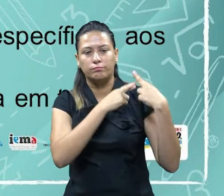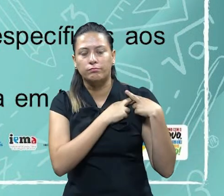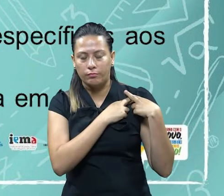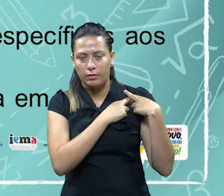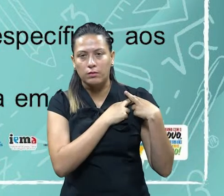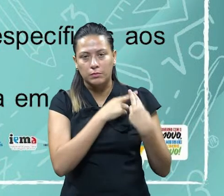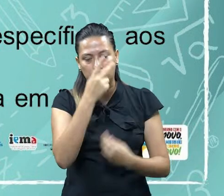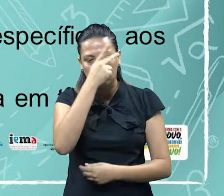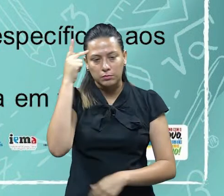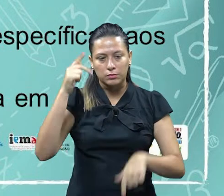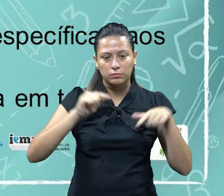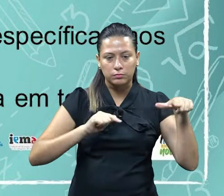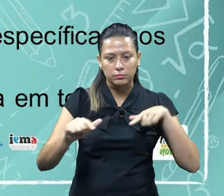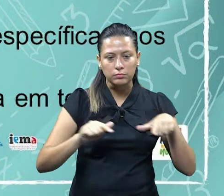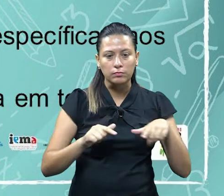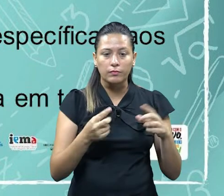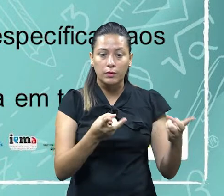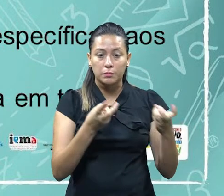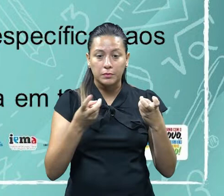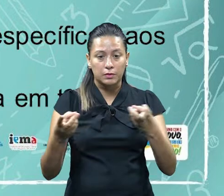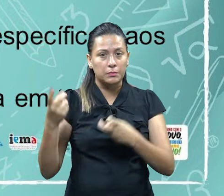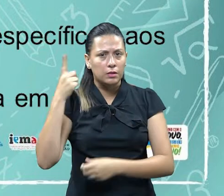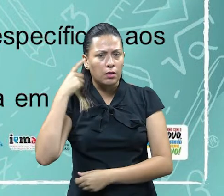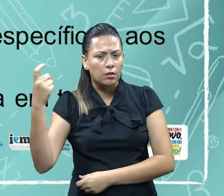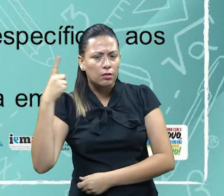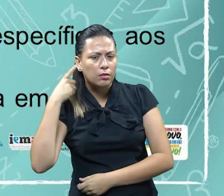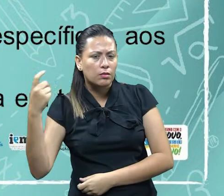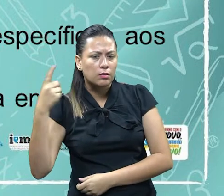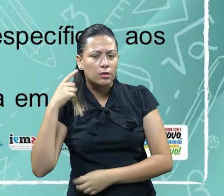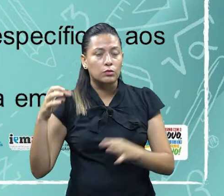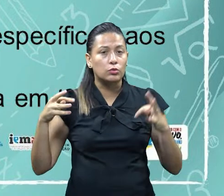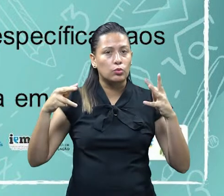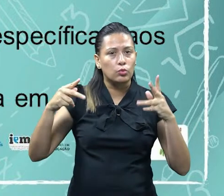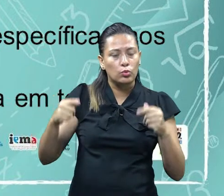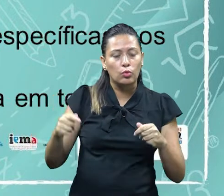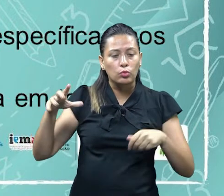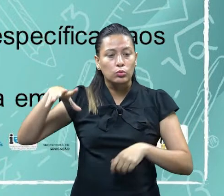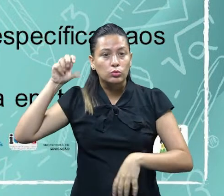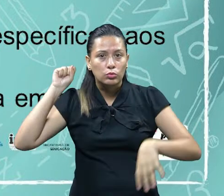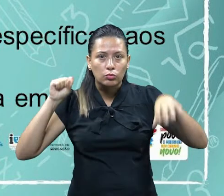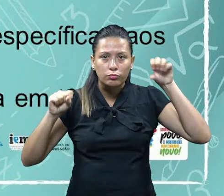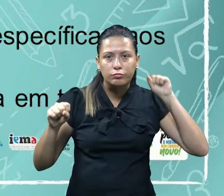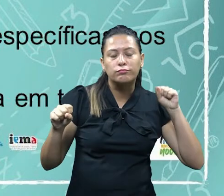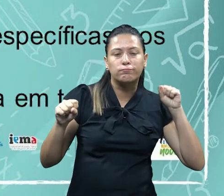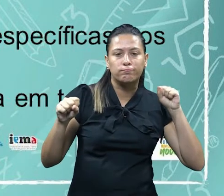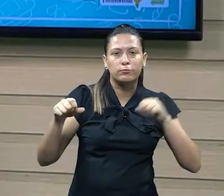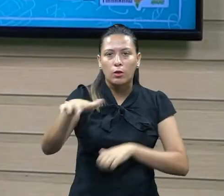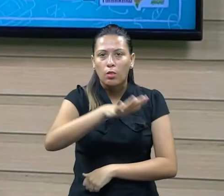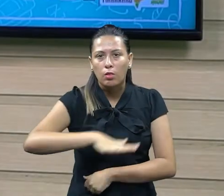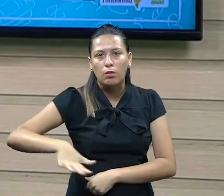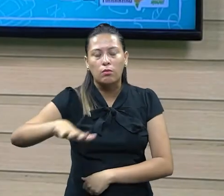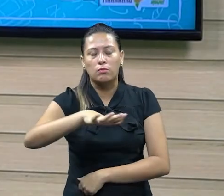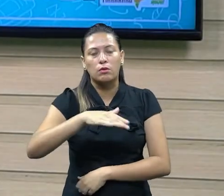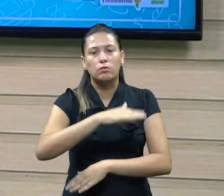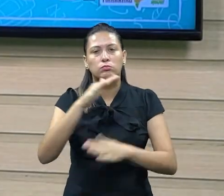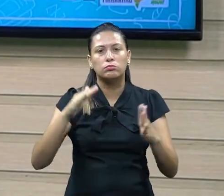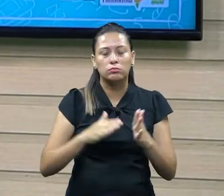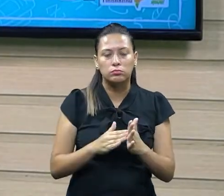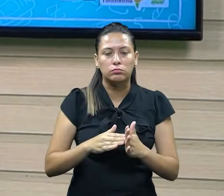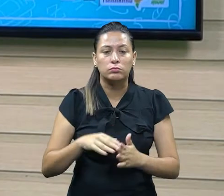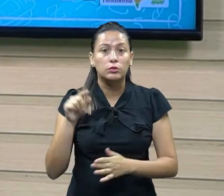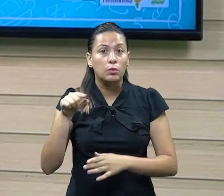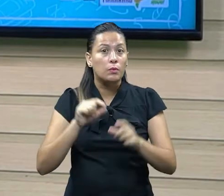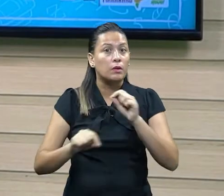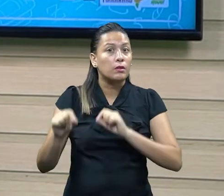empregados, que seja verificada se a sirene de alarme foi ouvida em todas as áreas. Então aqui é feito